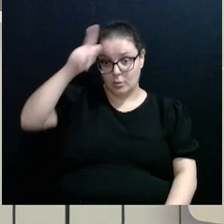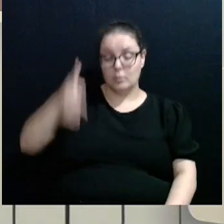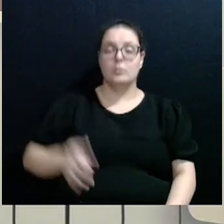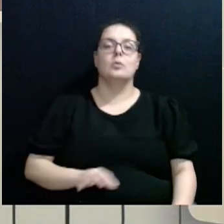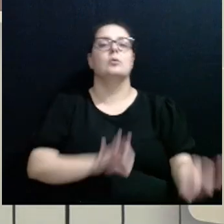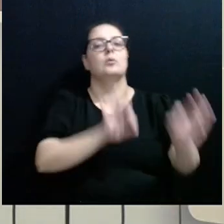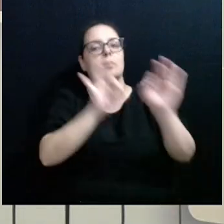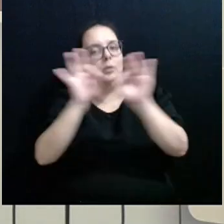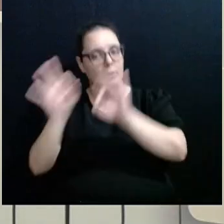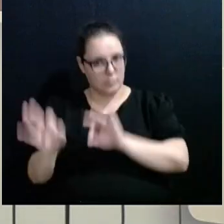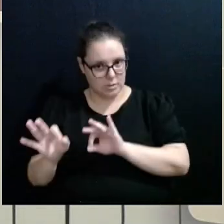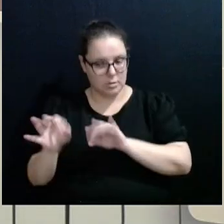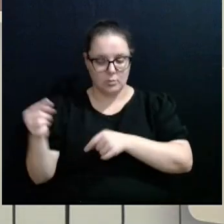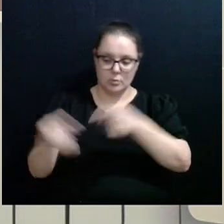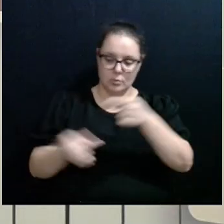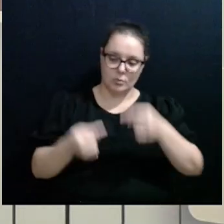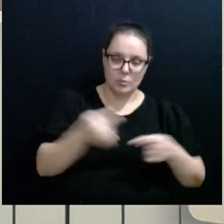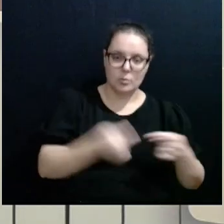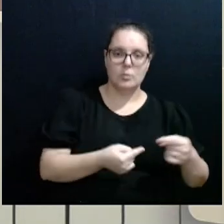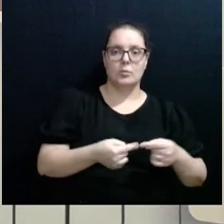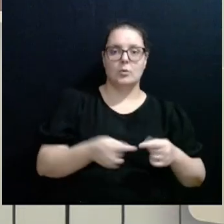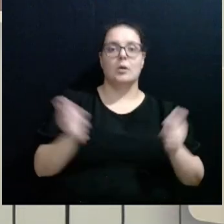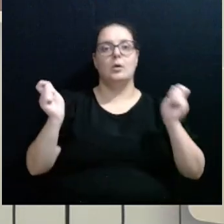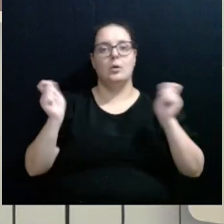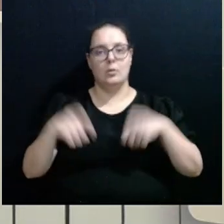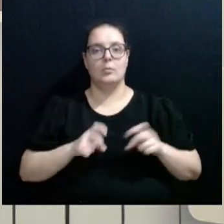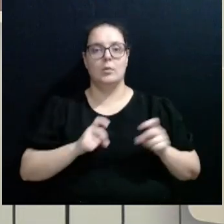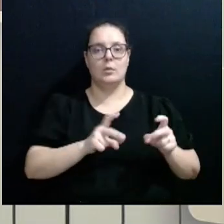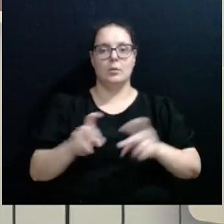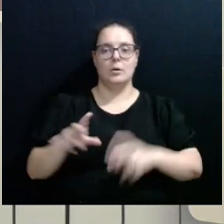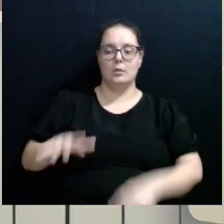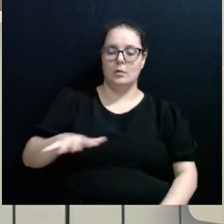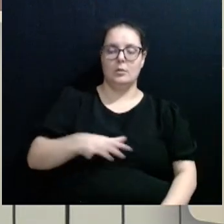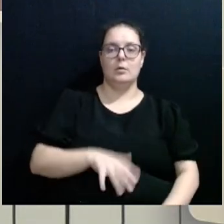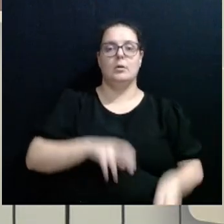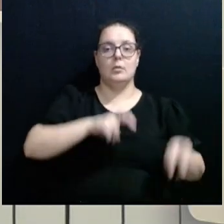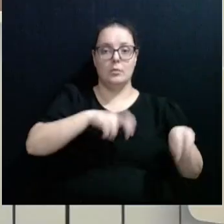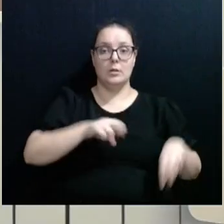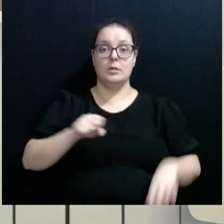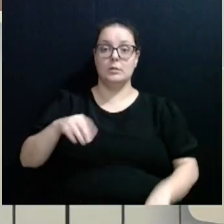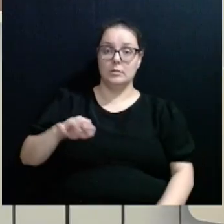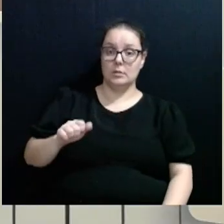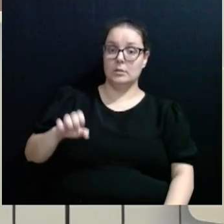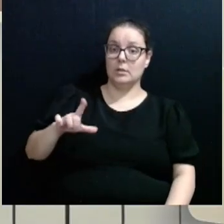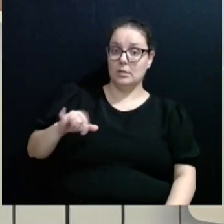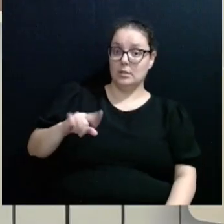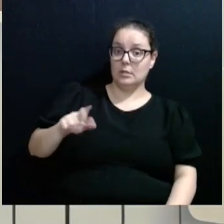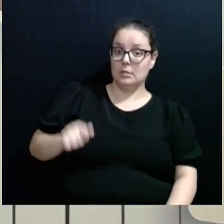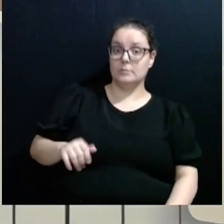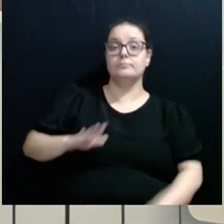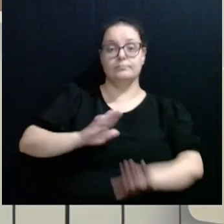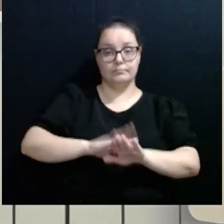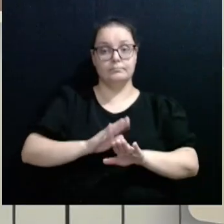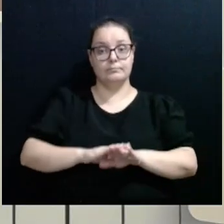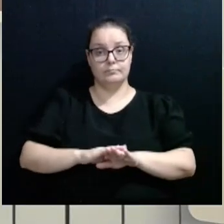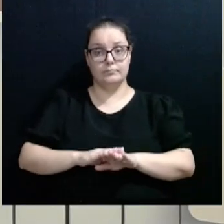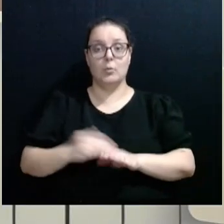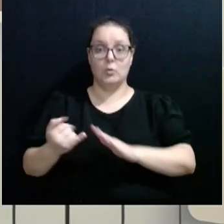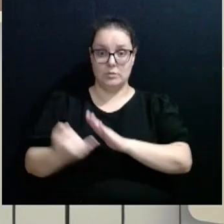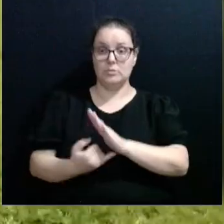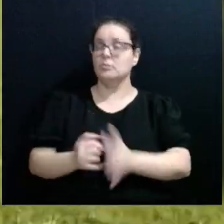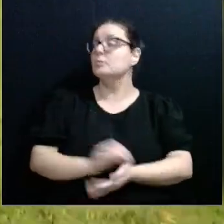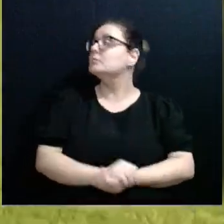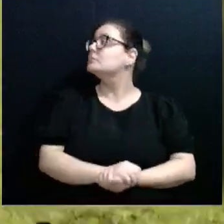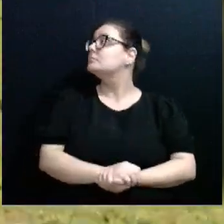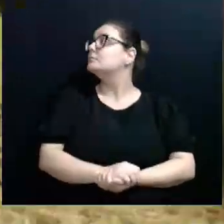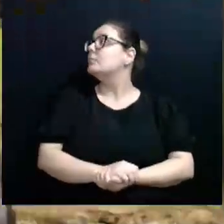e debateu a possível venda de áreas da Fazenda Santa Elisa, onde funcionam os institutos.